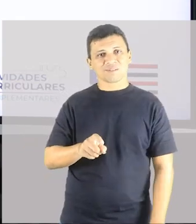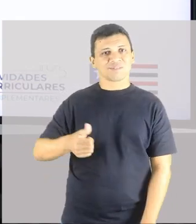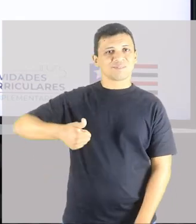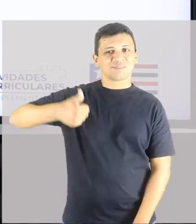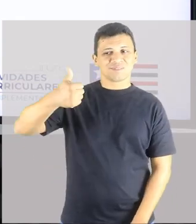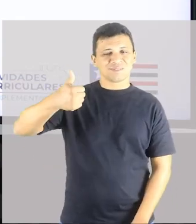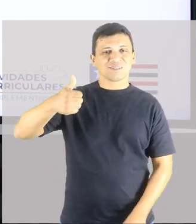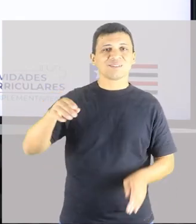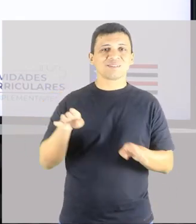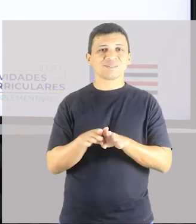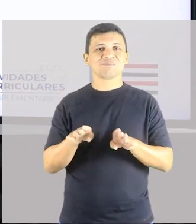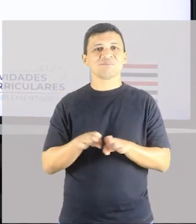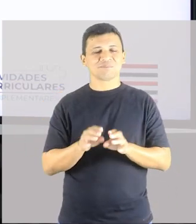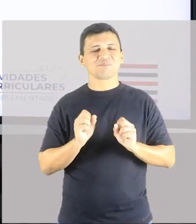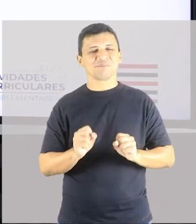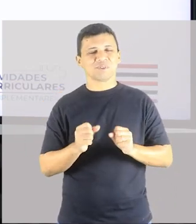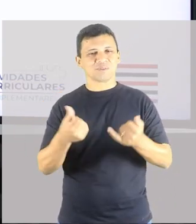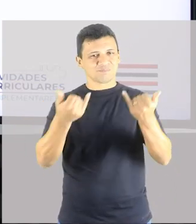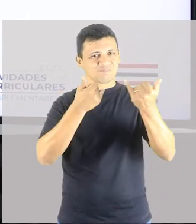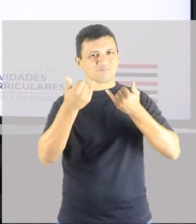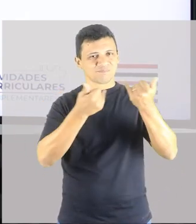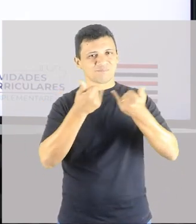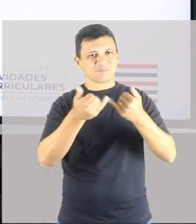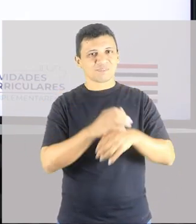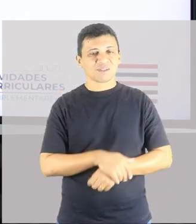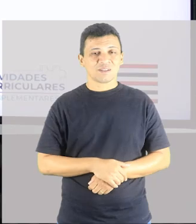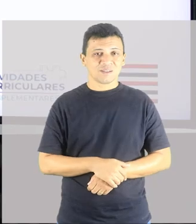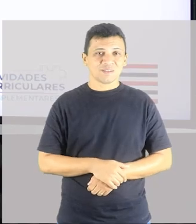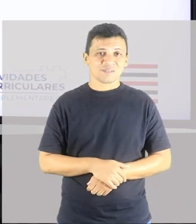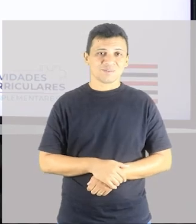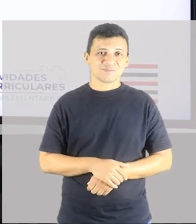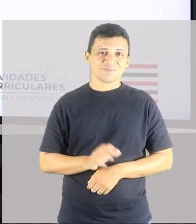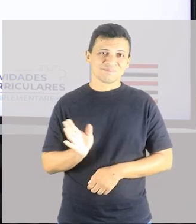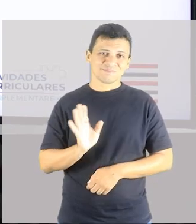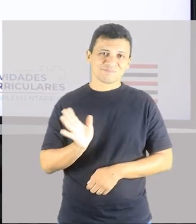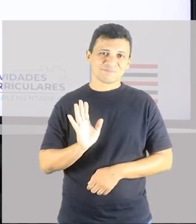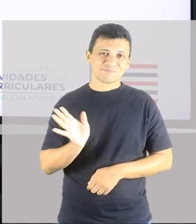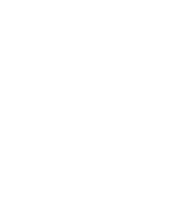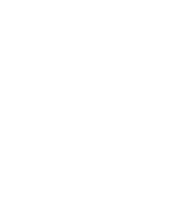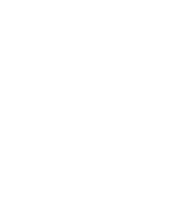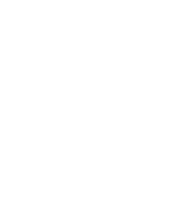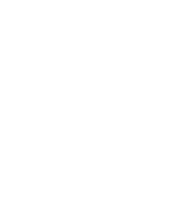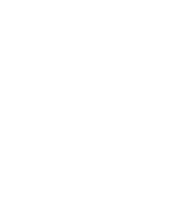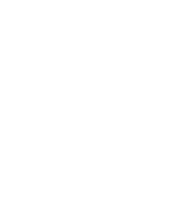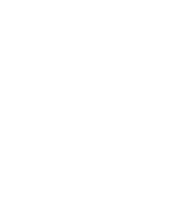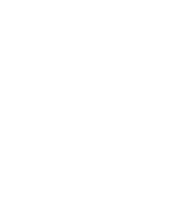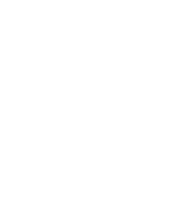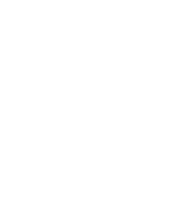disponibilizar ou ativar o sininho. Vejo vocês em um próximo momento. Até lá, bye bye!